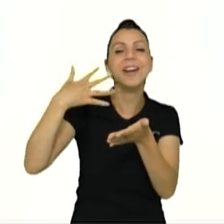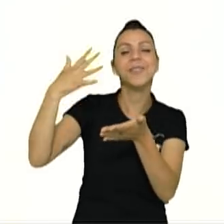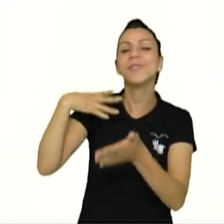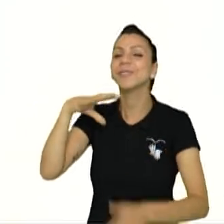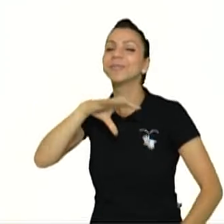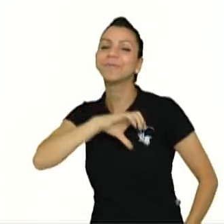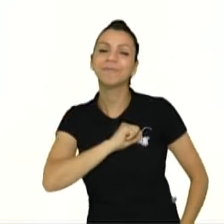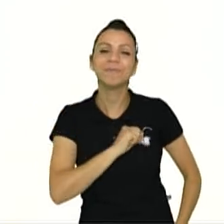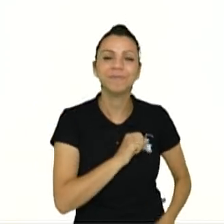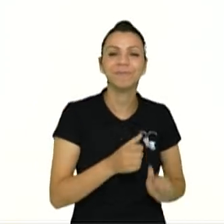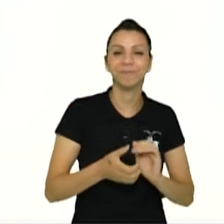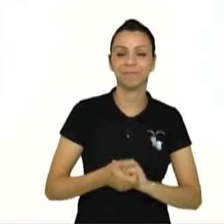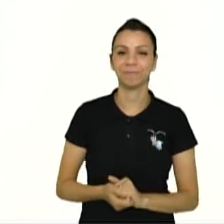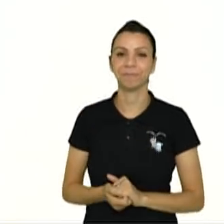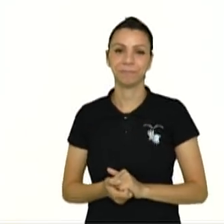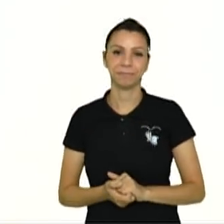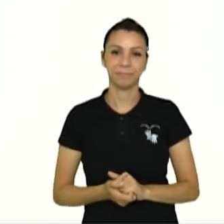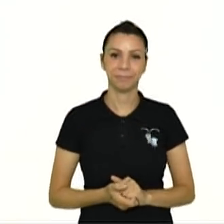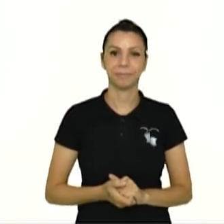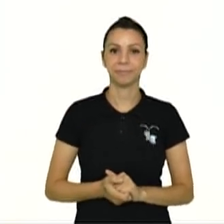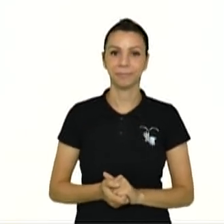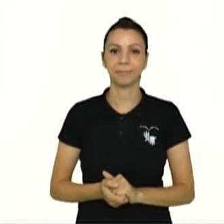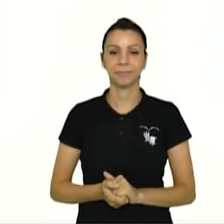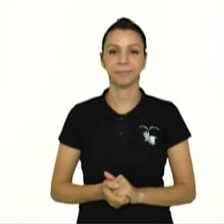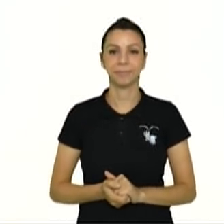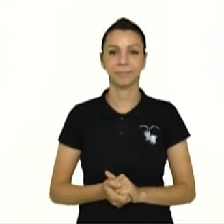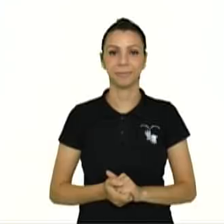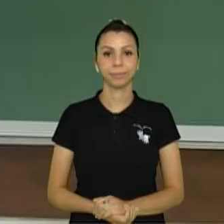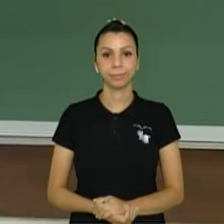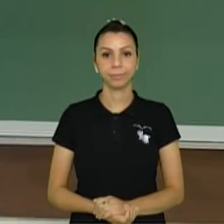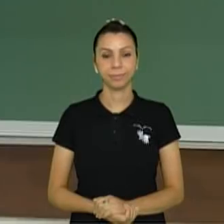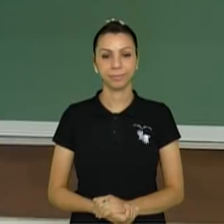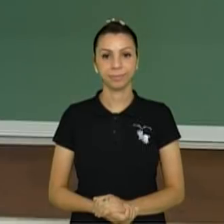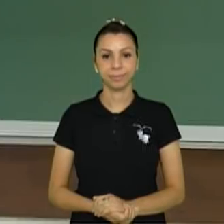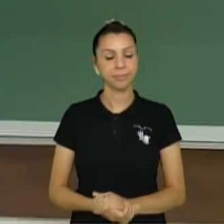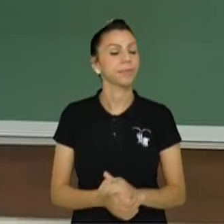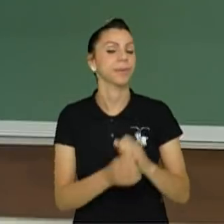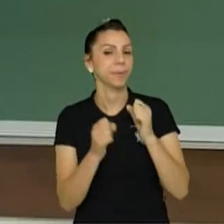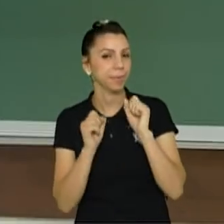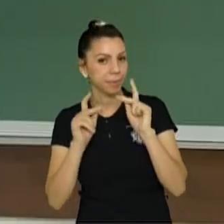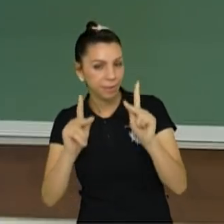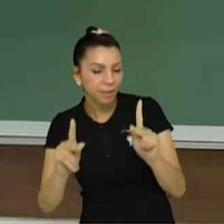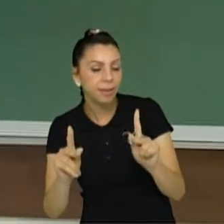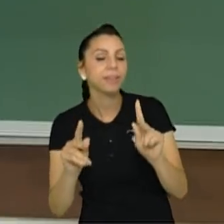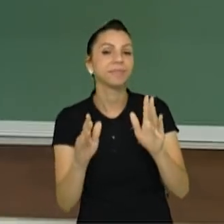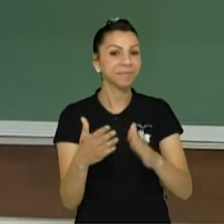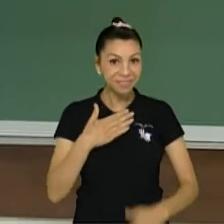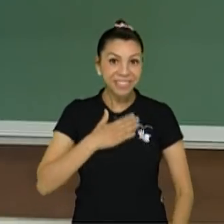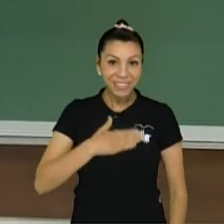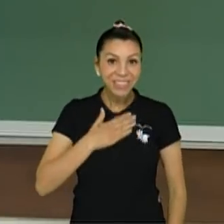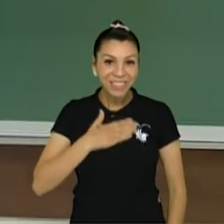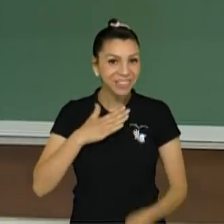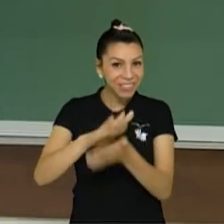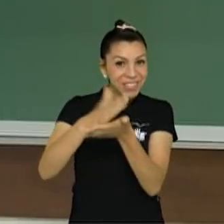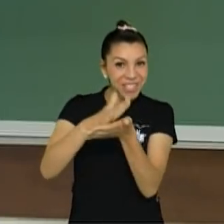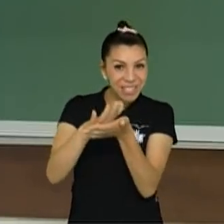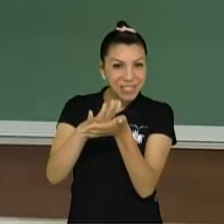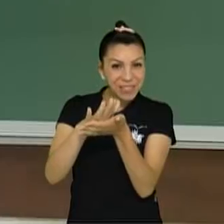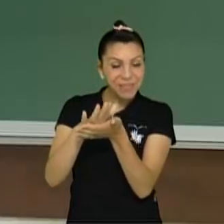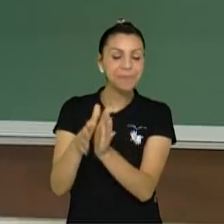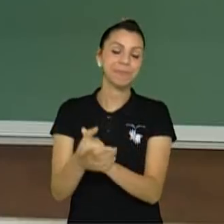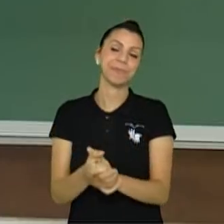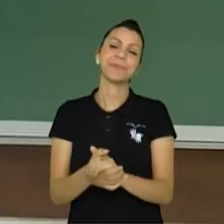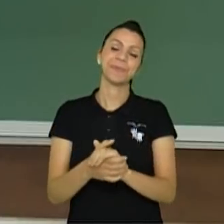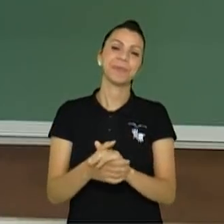nem calor. Ai, ai, ai. Muito bem. Gostou desse samba?